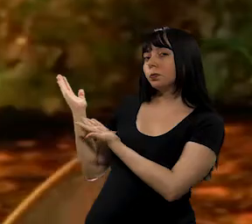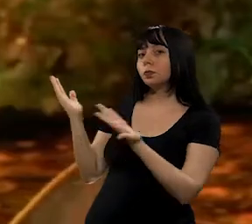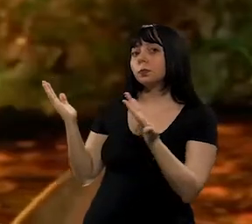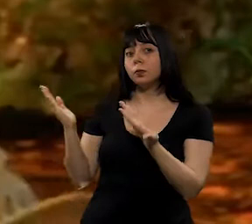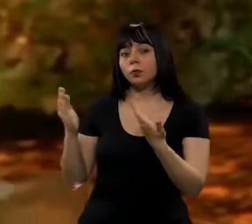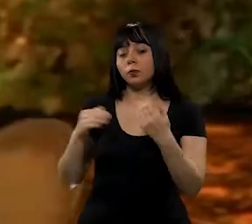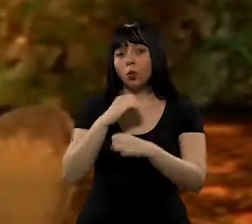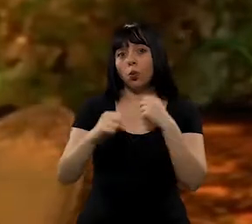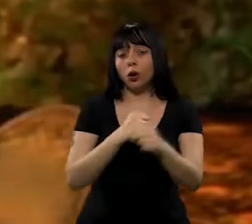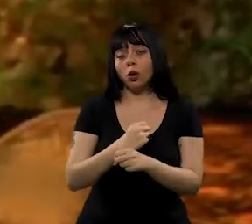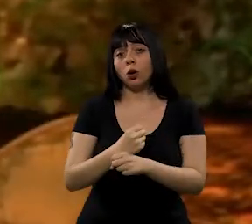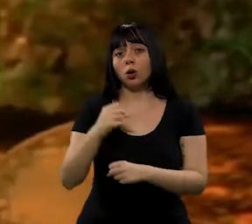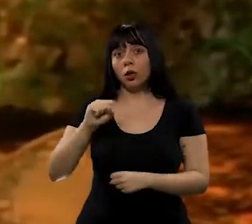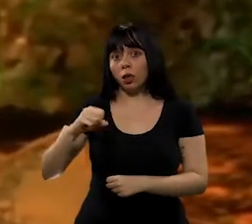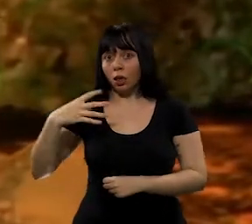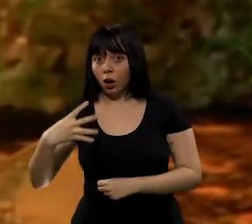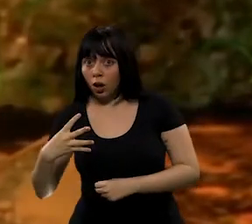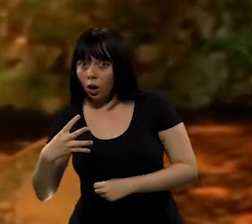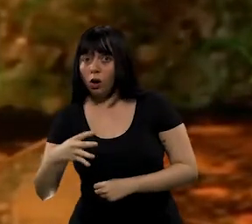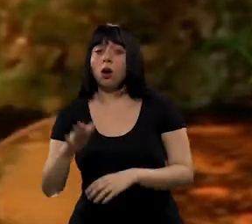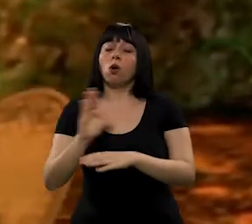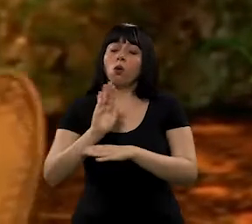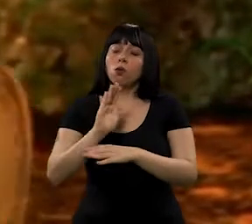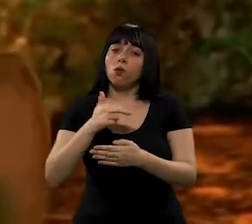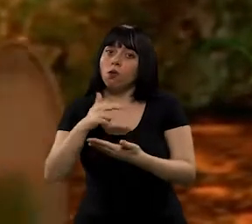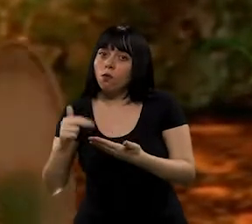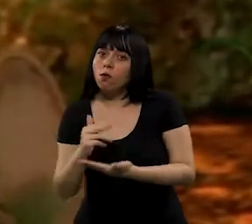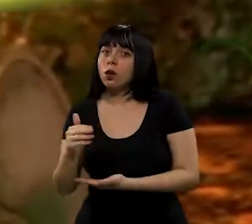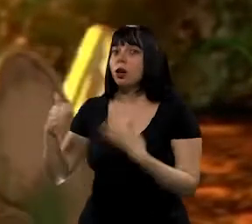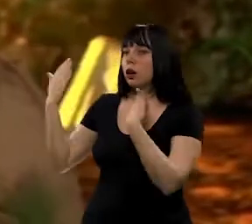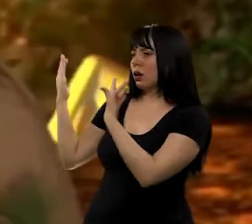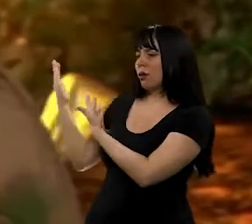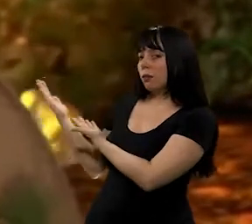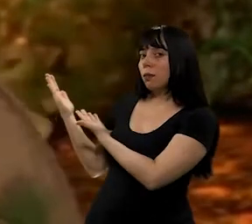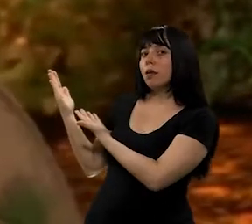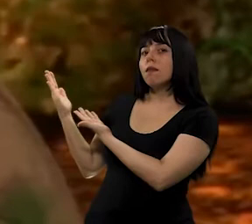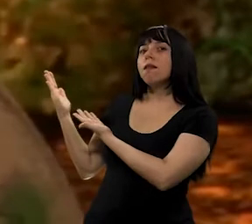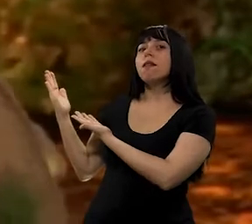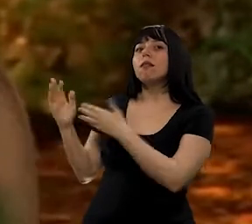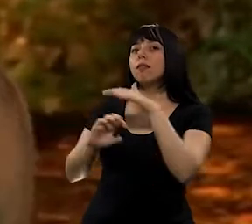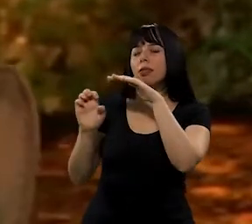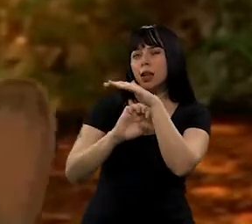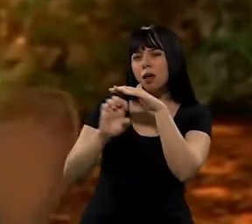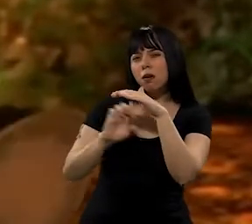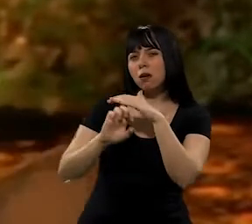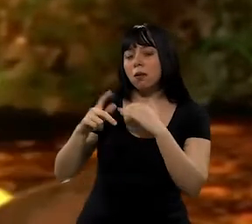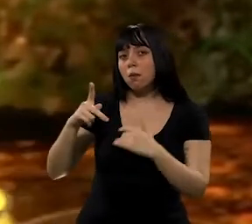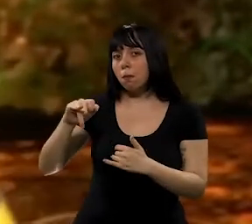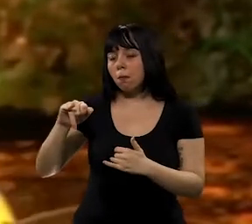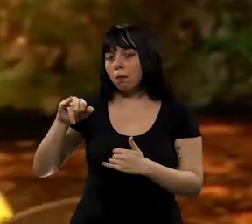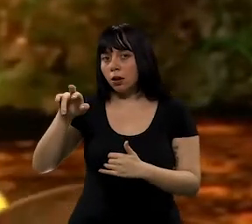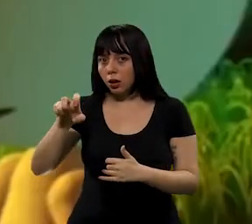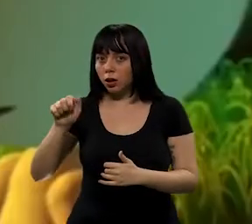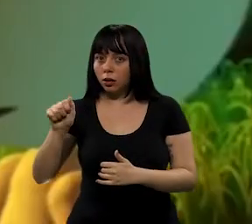Em 84, o curta The Adventures of Andrea e Wally-E, de uma subsidiária da Lucasfilms que mais tarde seria chamada